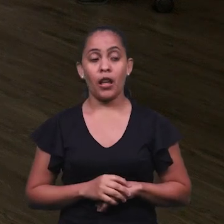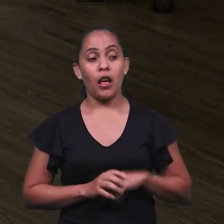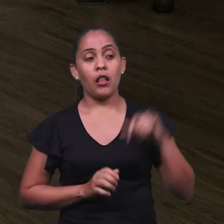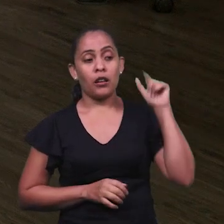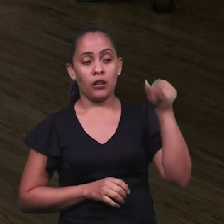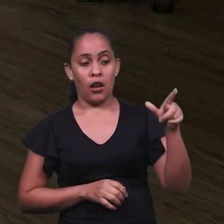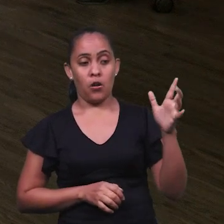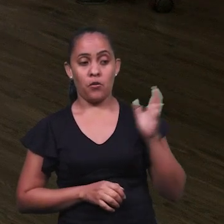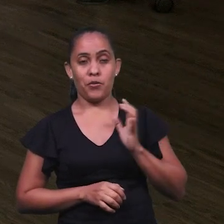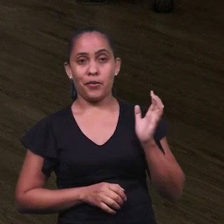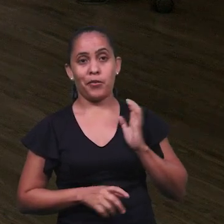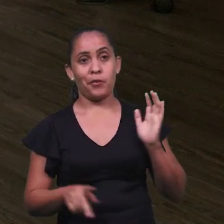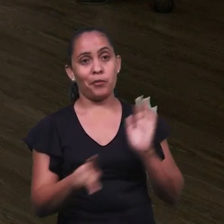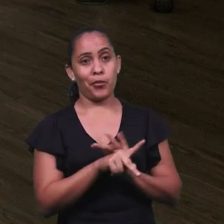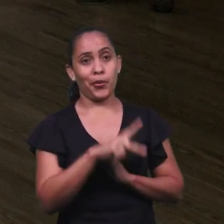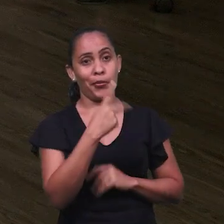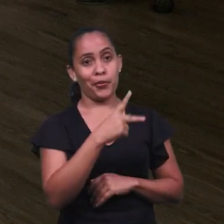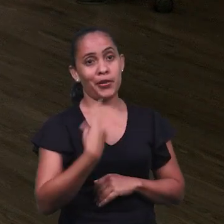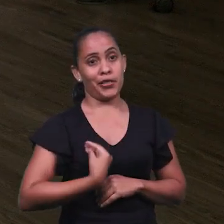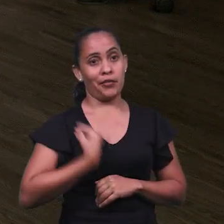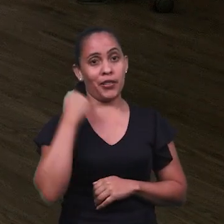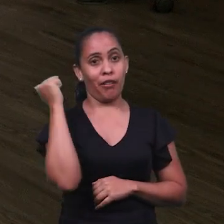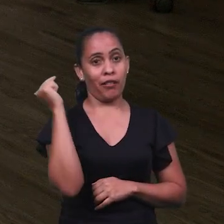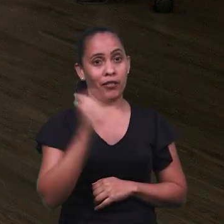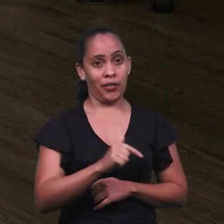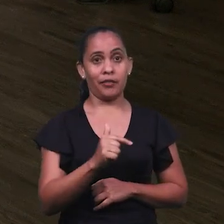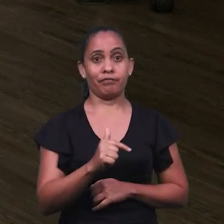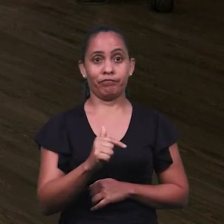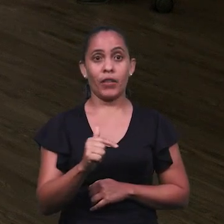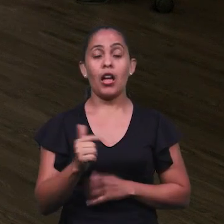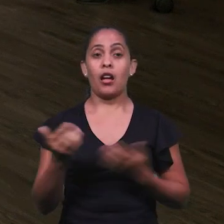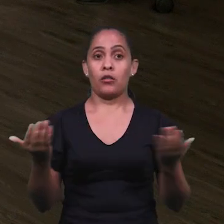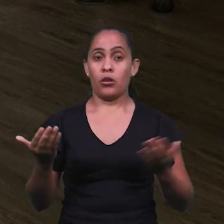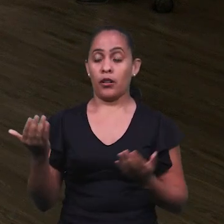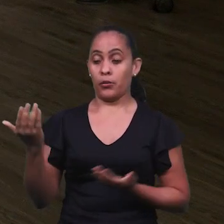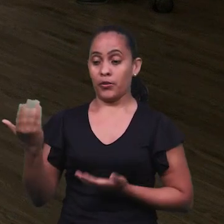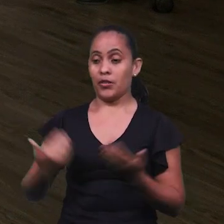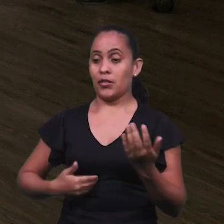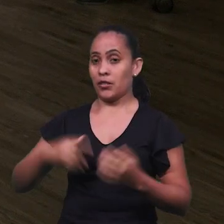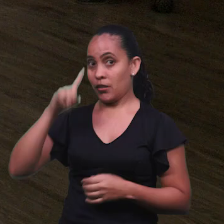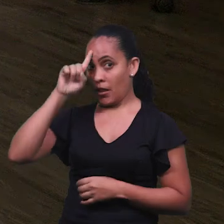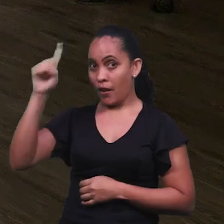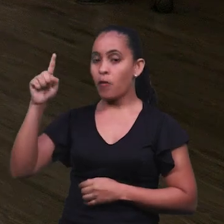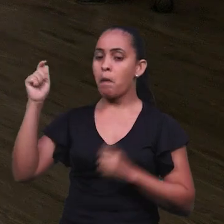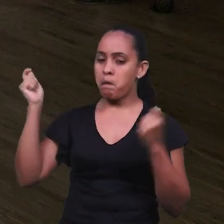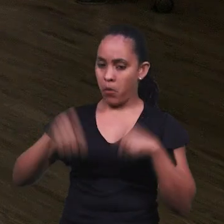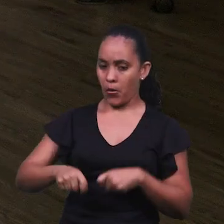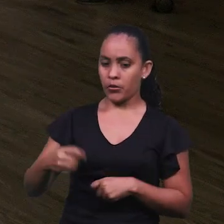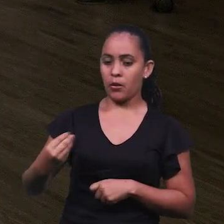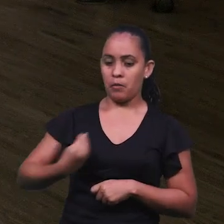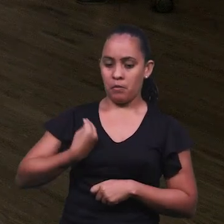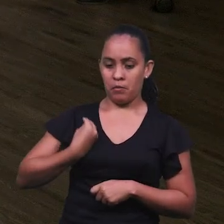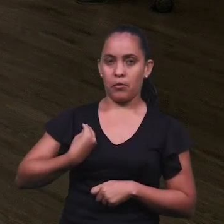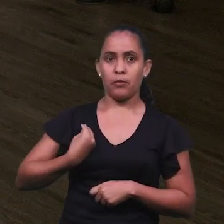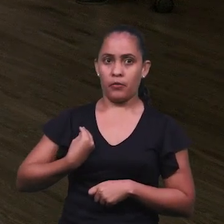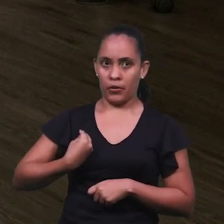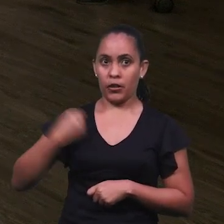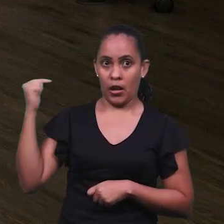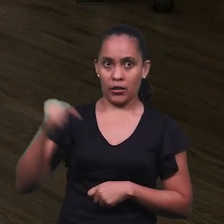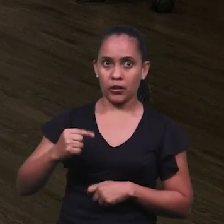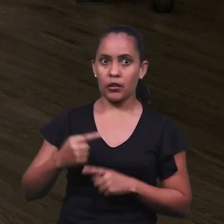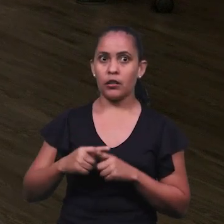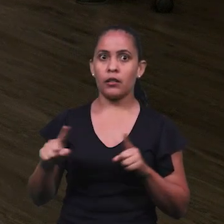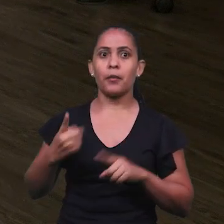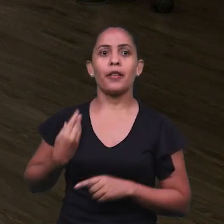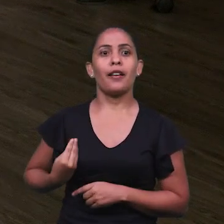do ímpio é somente nessa vida. E a prosperidade do servo, ela pode ser nessa vida, mas